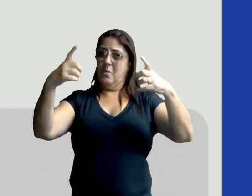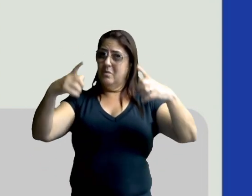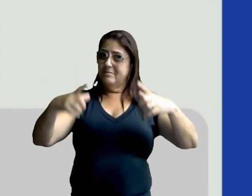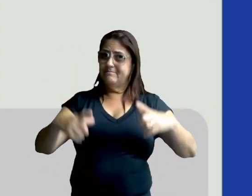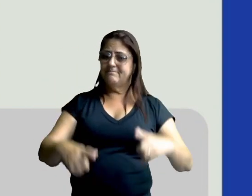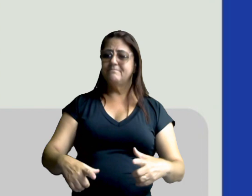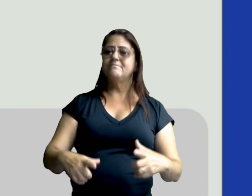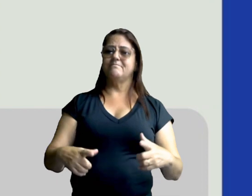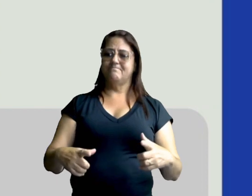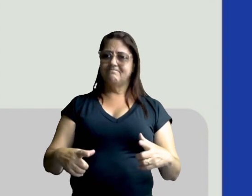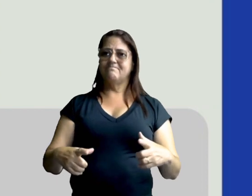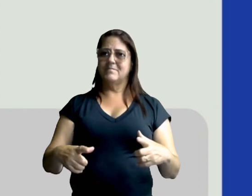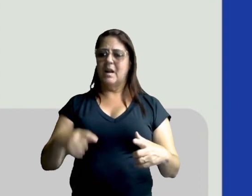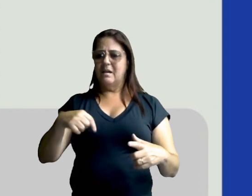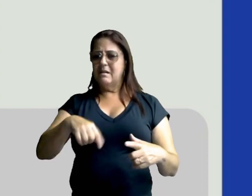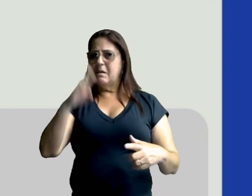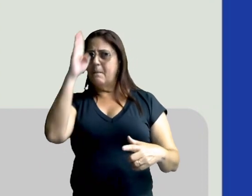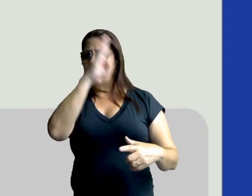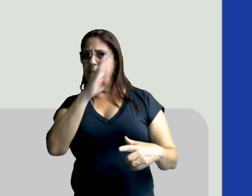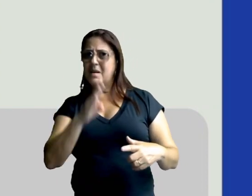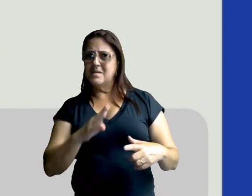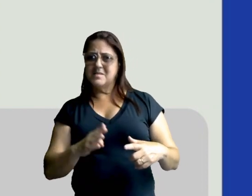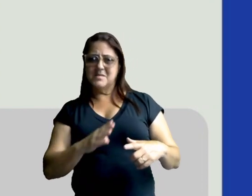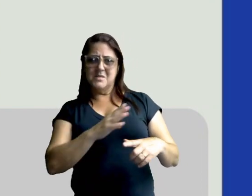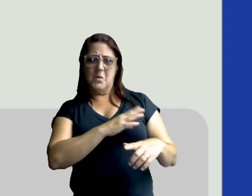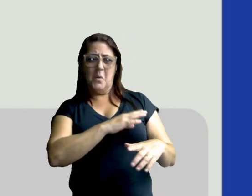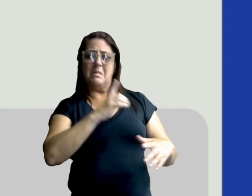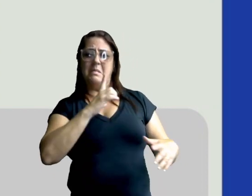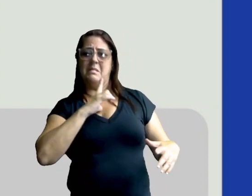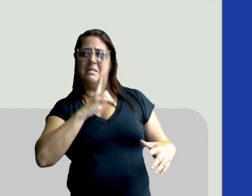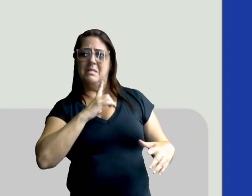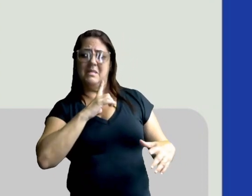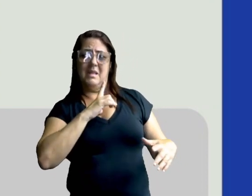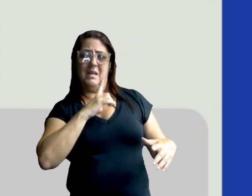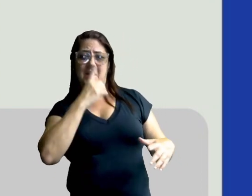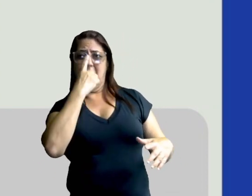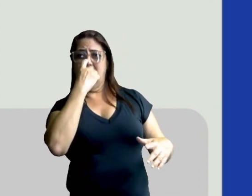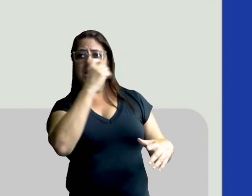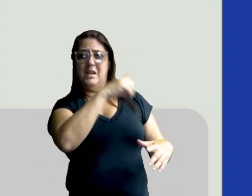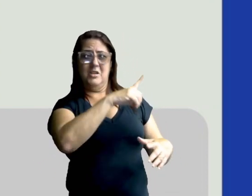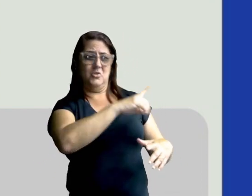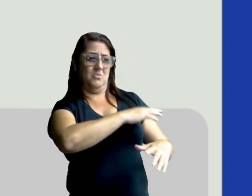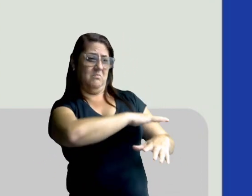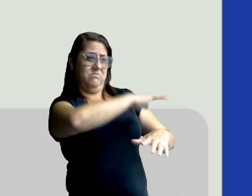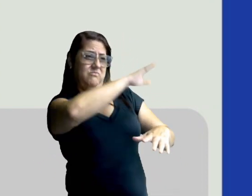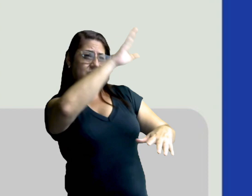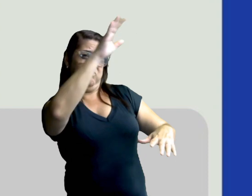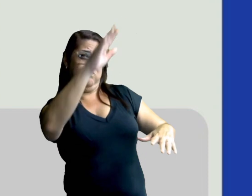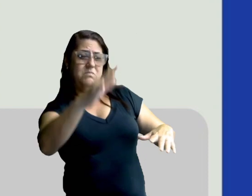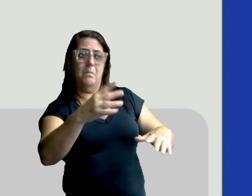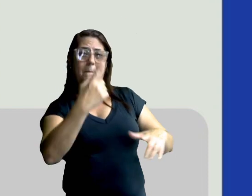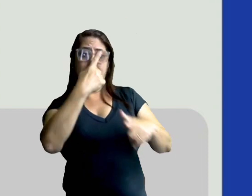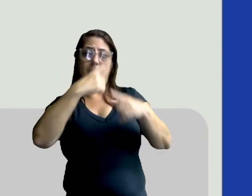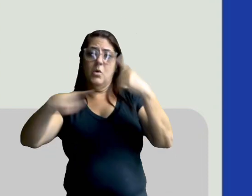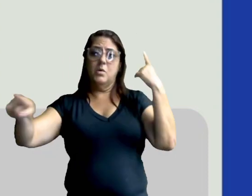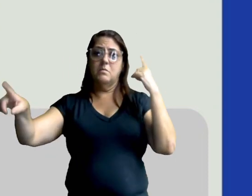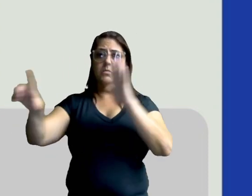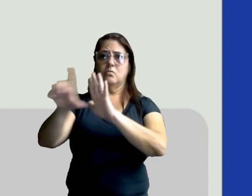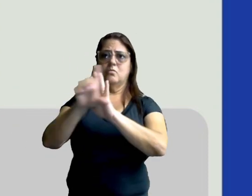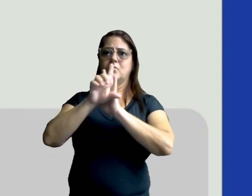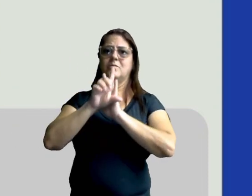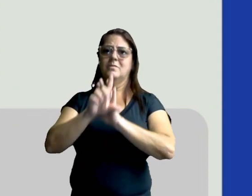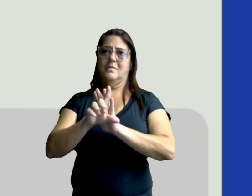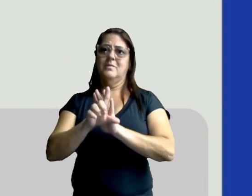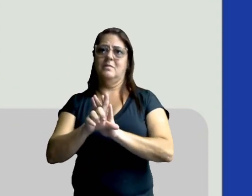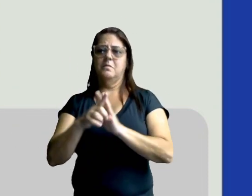né? Ou seja, aqui no Brasil, os lixões, grandes concentrações de lixo ao ar livre, estão proibidos por lei,